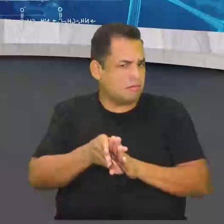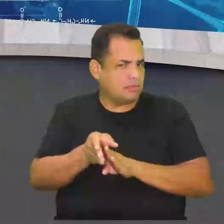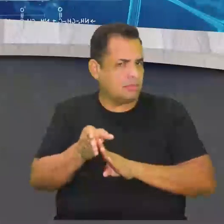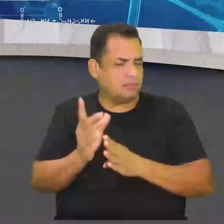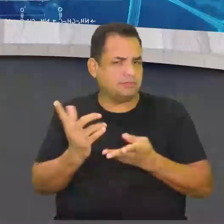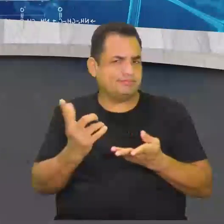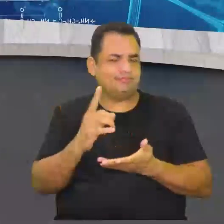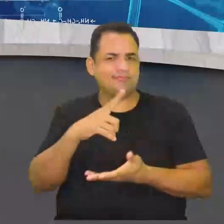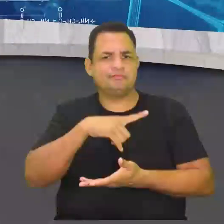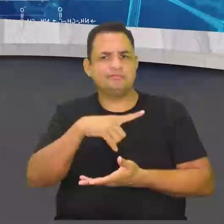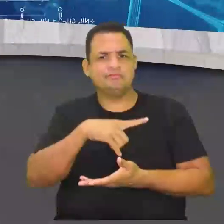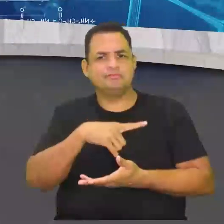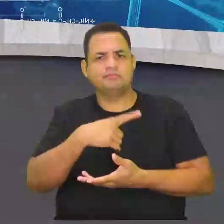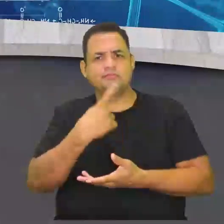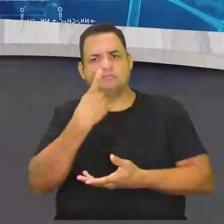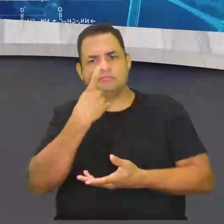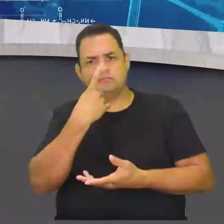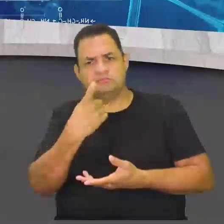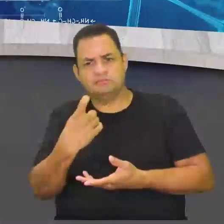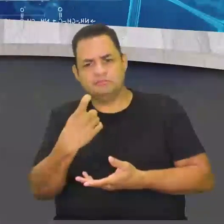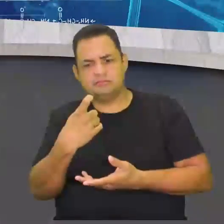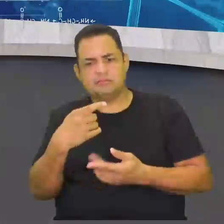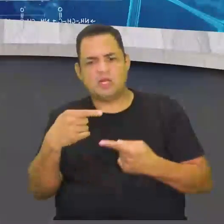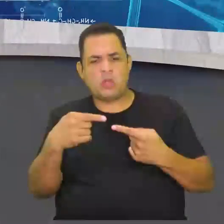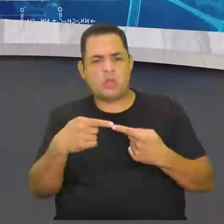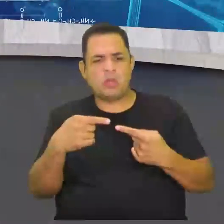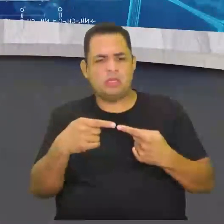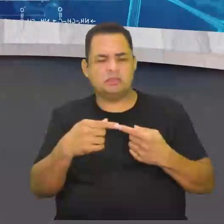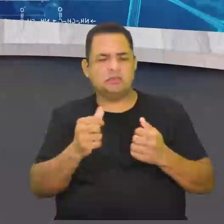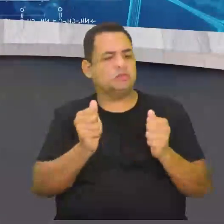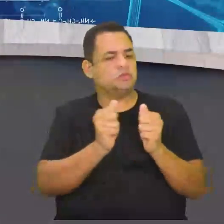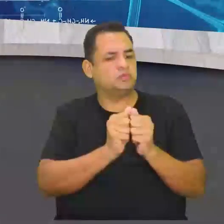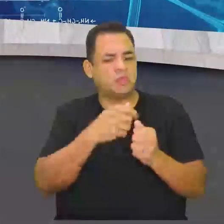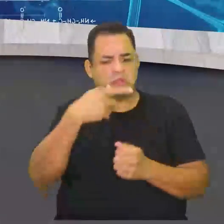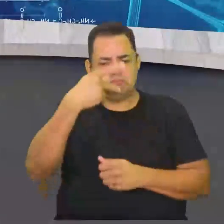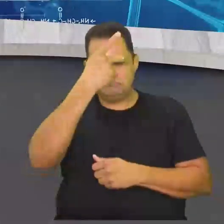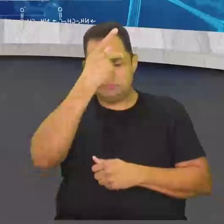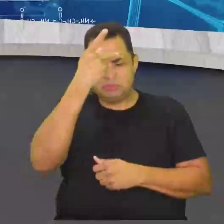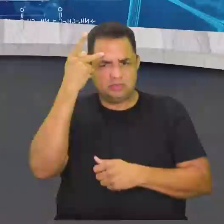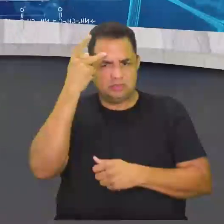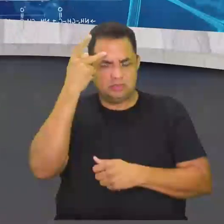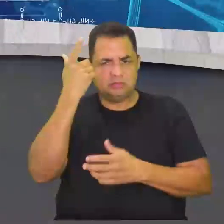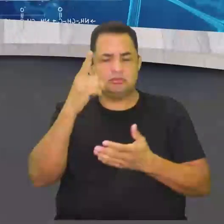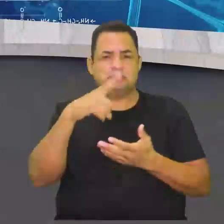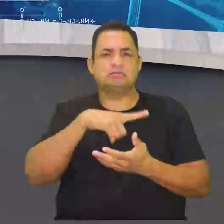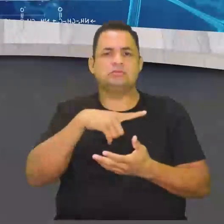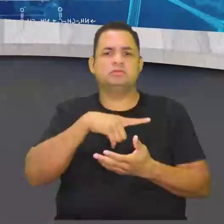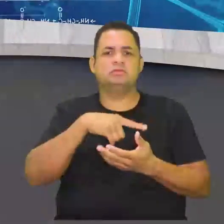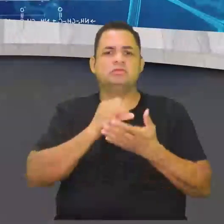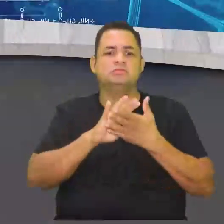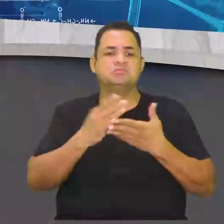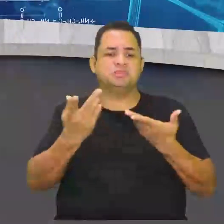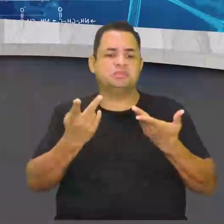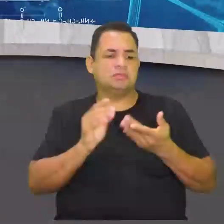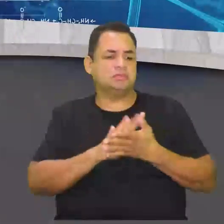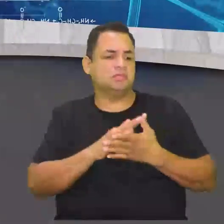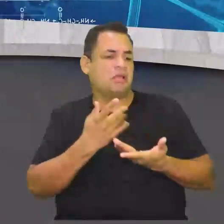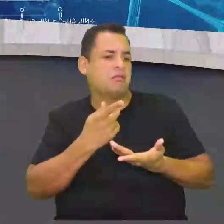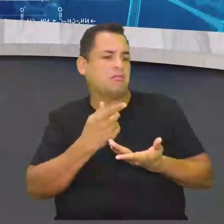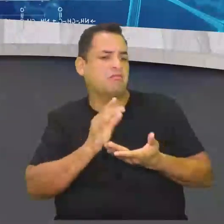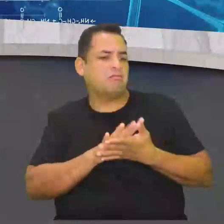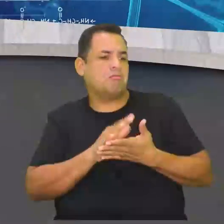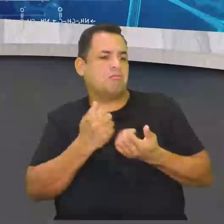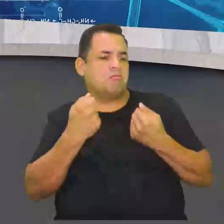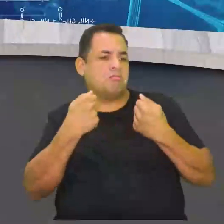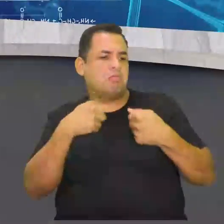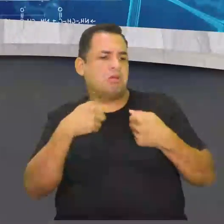nós temos o lixo em contato com pessoas e essas pessoas estão se expondo a riscos de